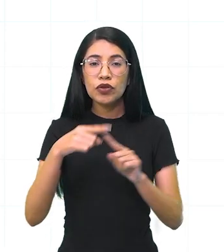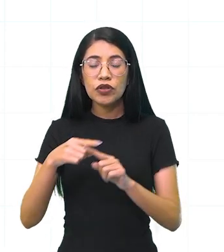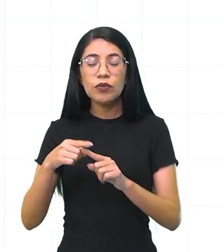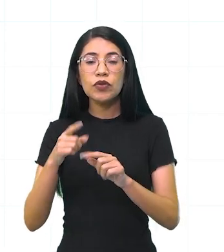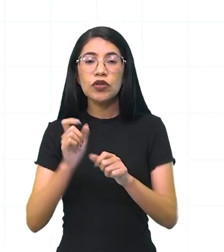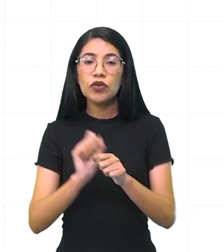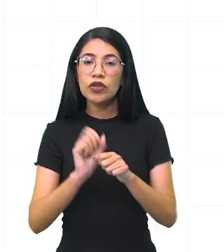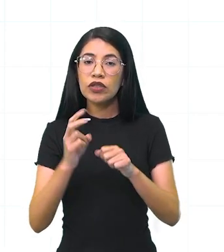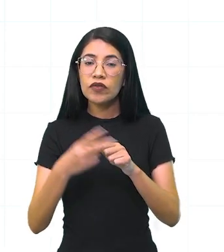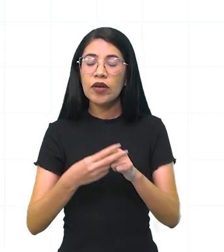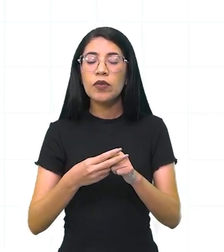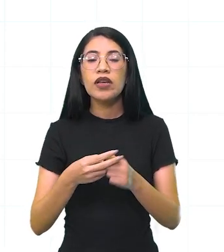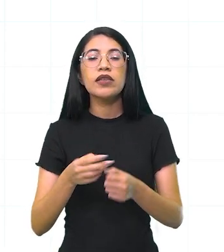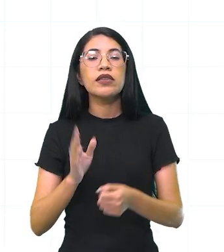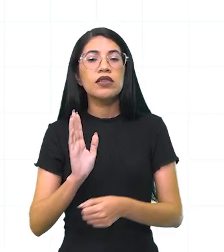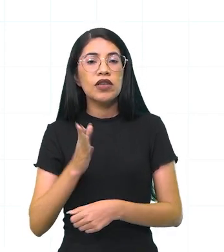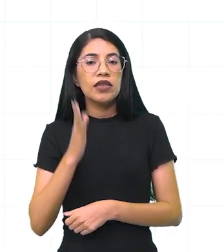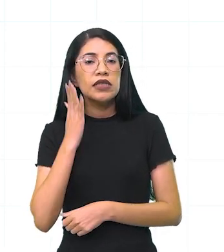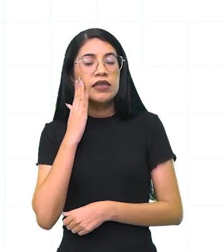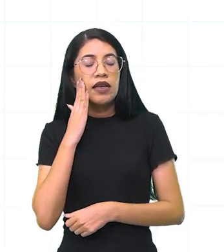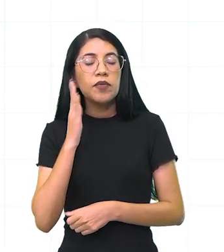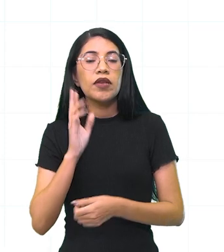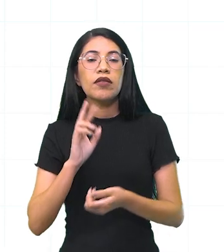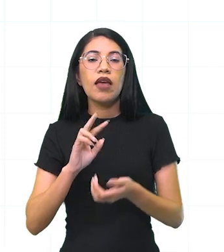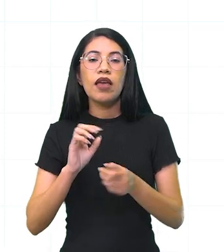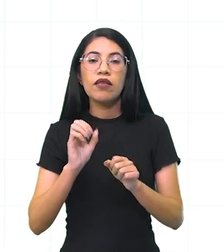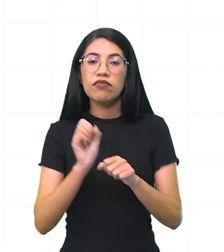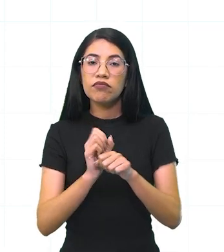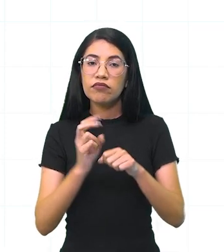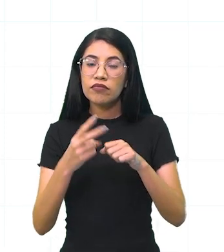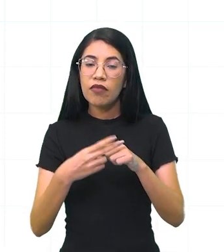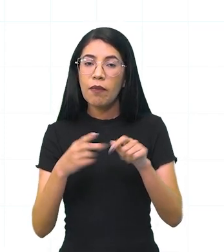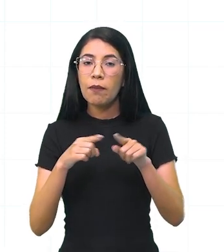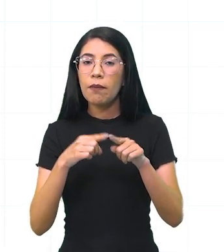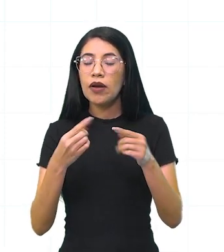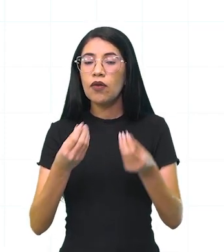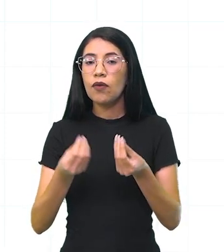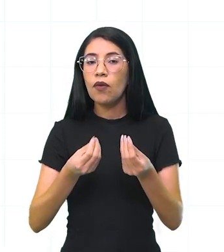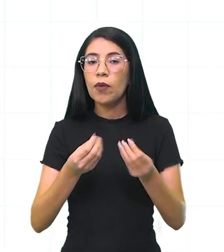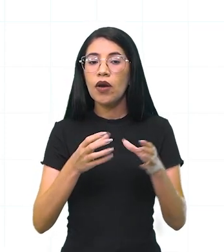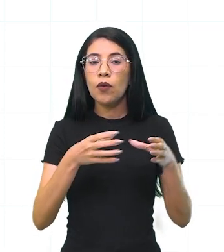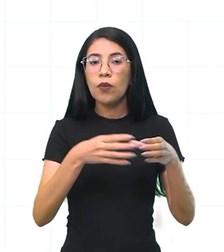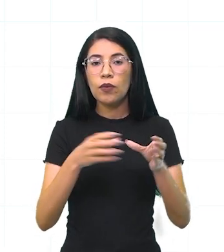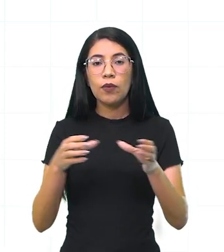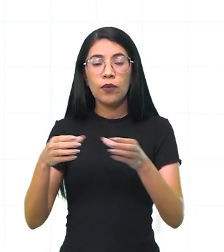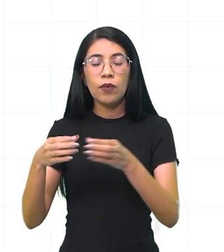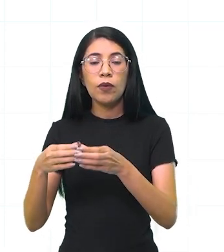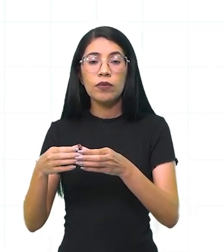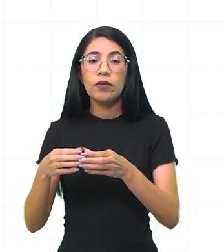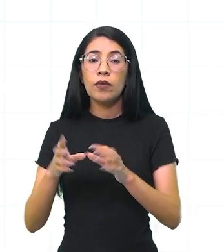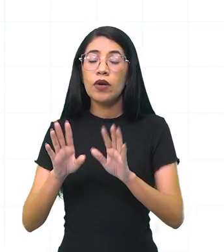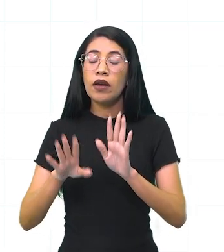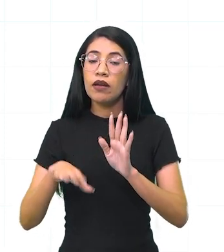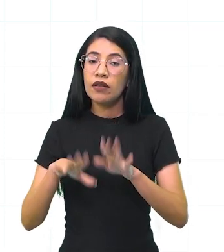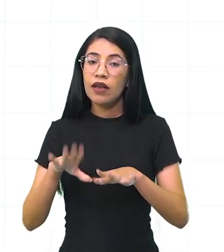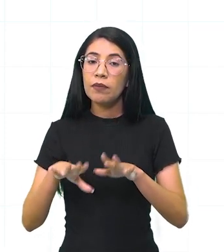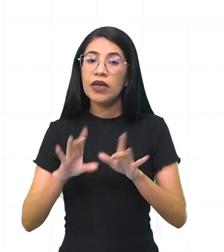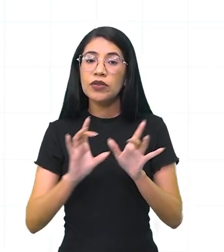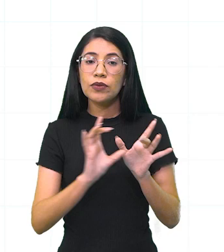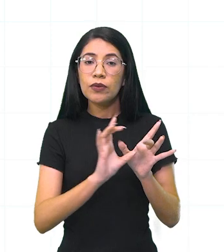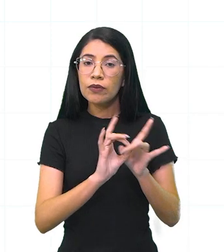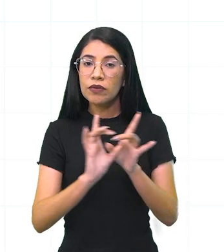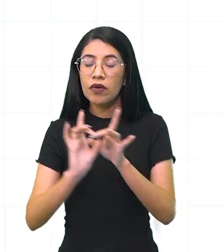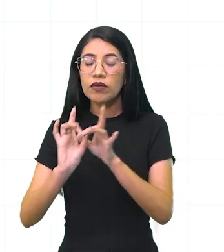né? Já entendemos que é um advérbio, só que eles vão se classificar. Eles classificam conforme a circunstância